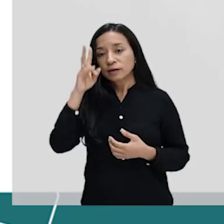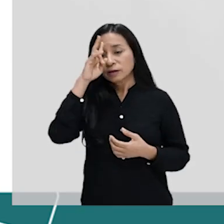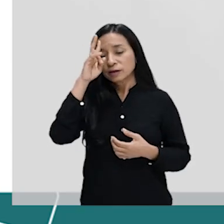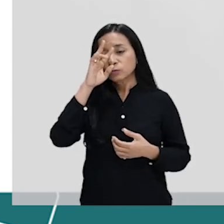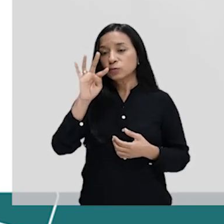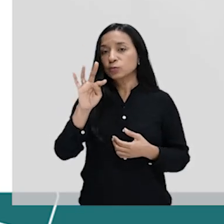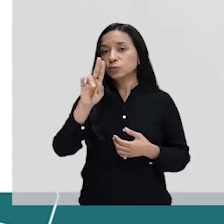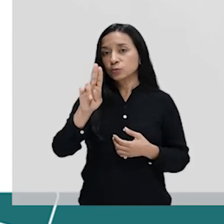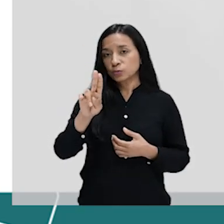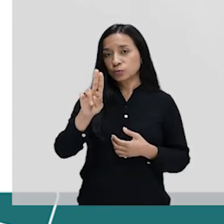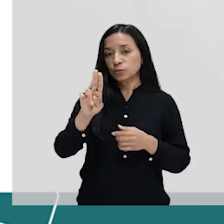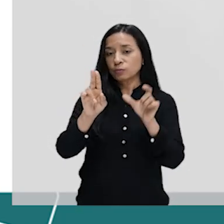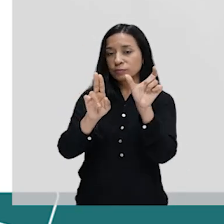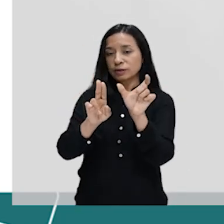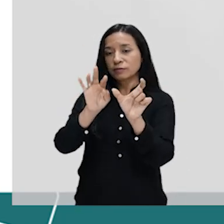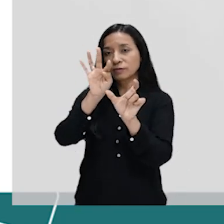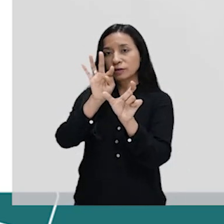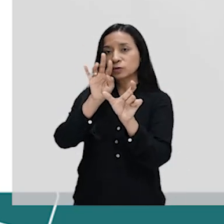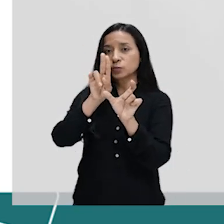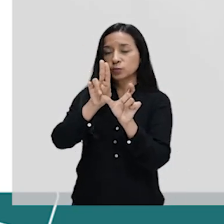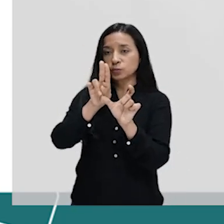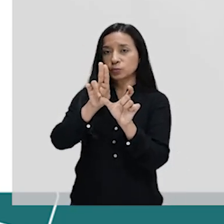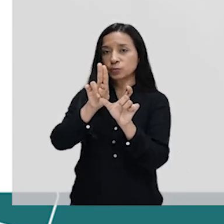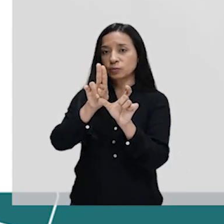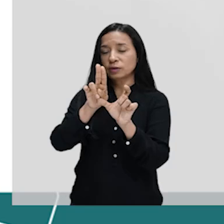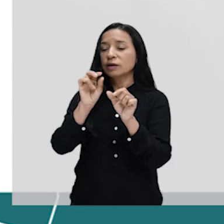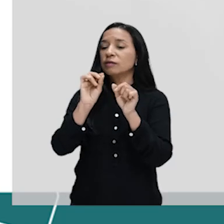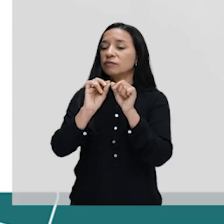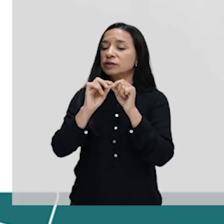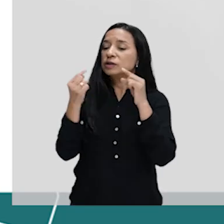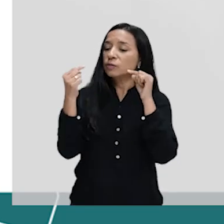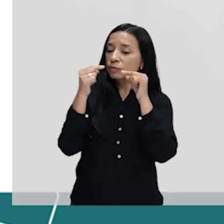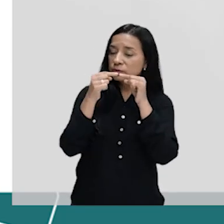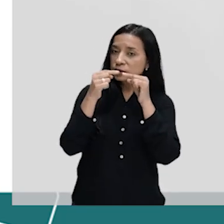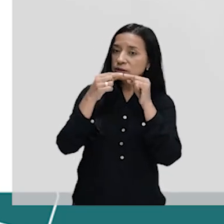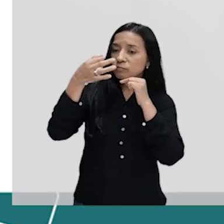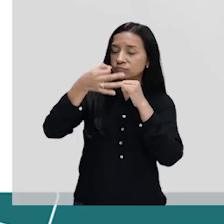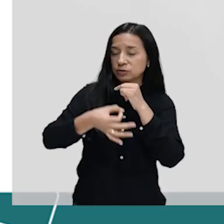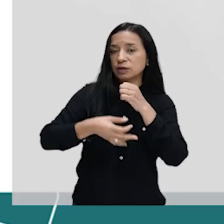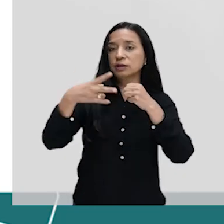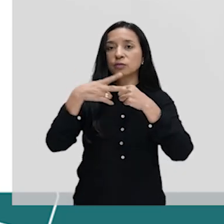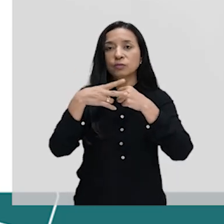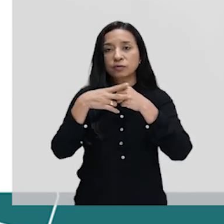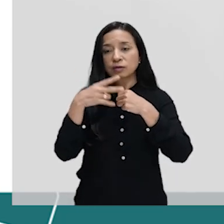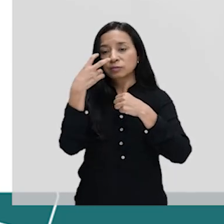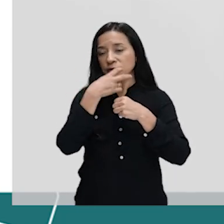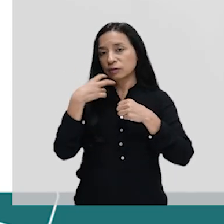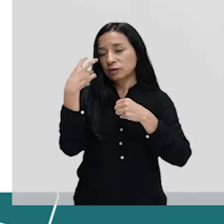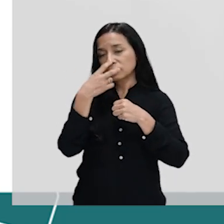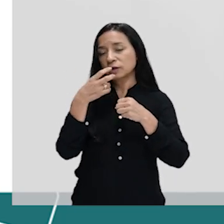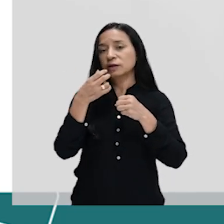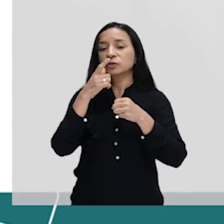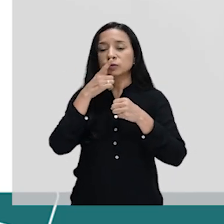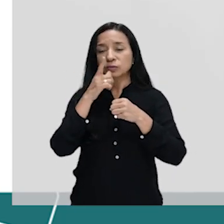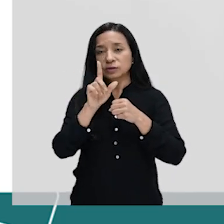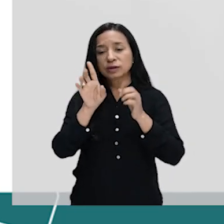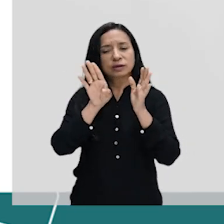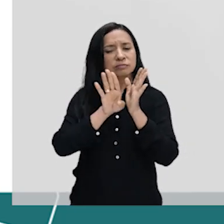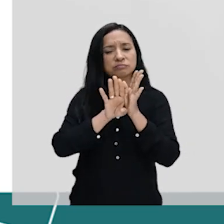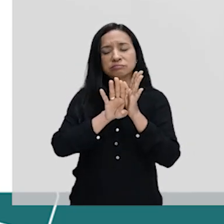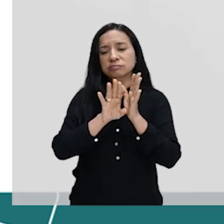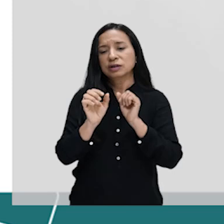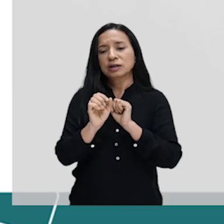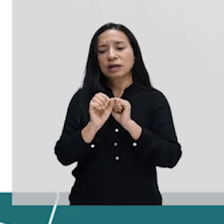do tu que eu falei que tem que fazer a concordância correta aí com o verbo, né? Mas na oralidade a gente ainda dá um desconto,